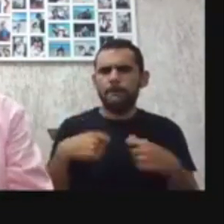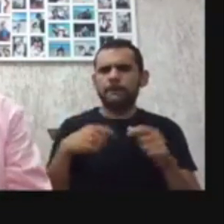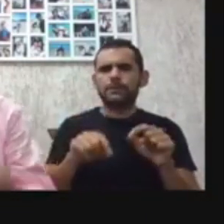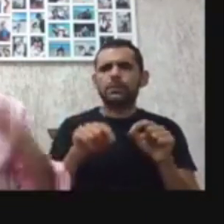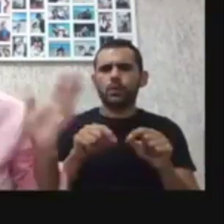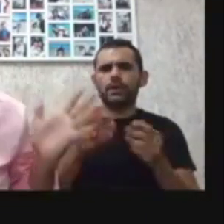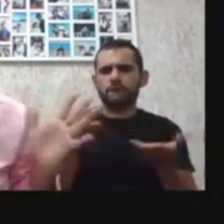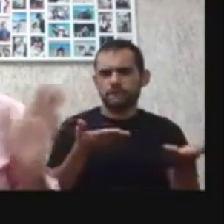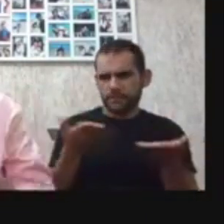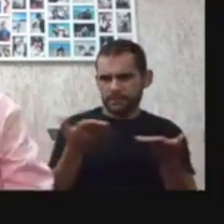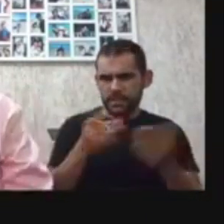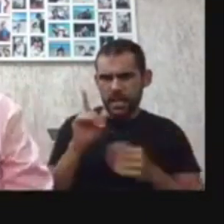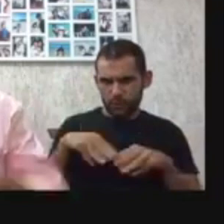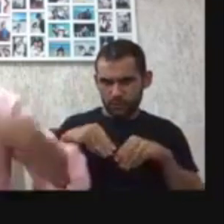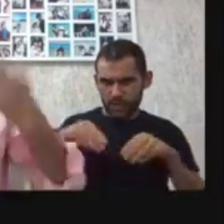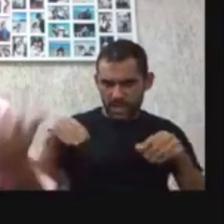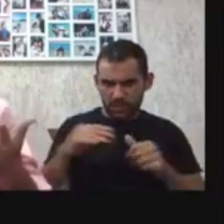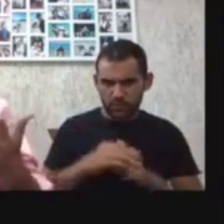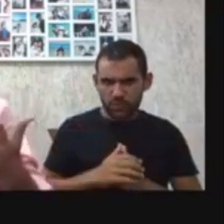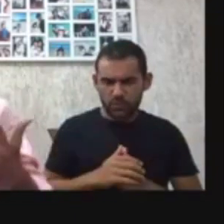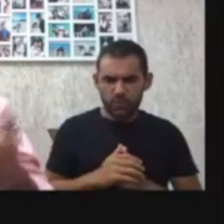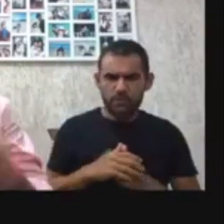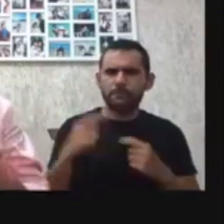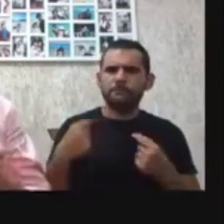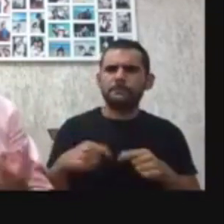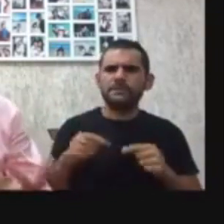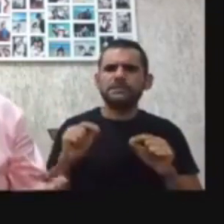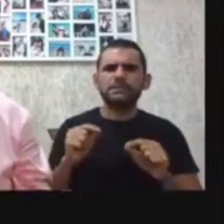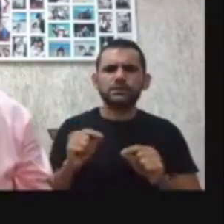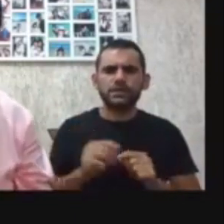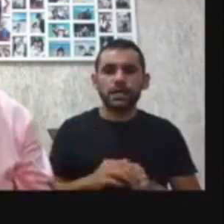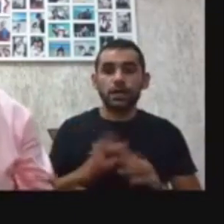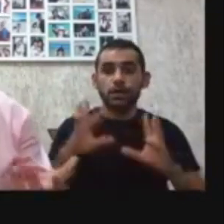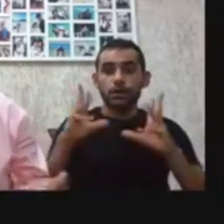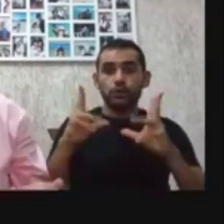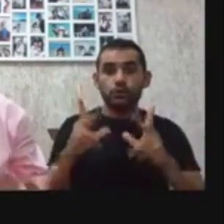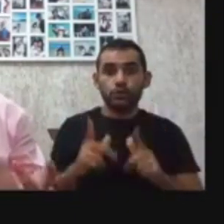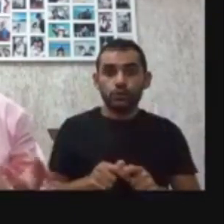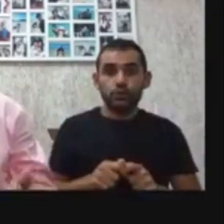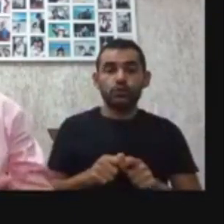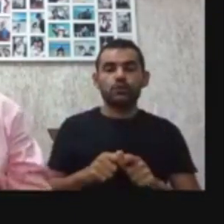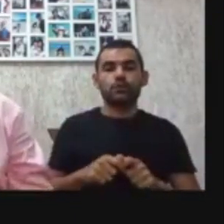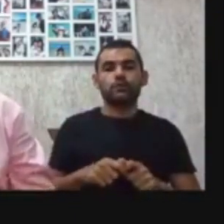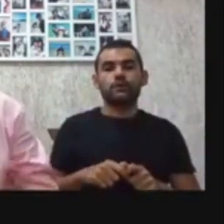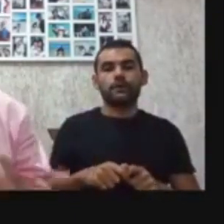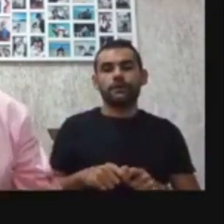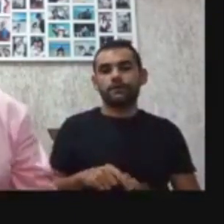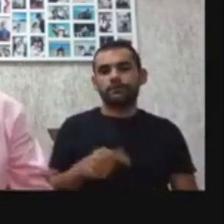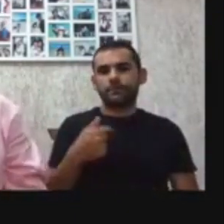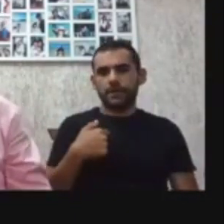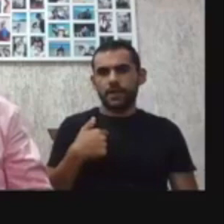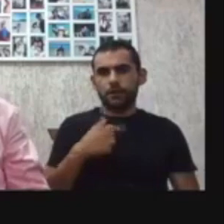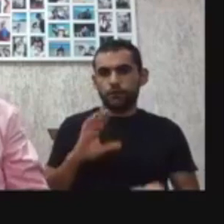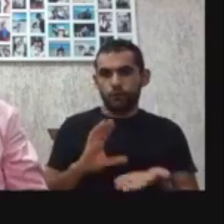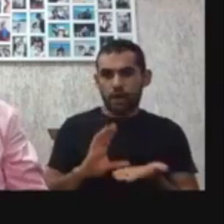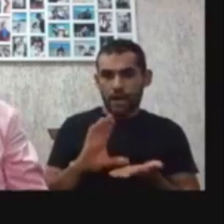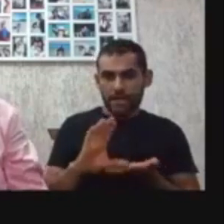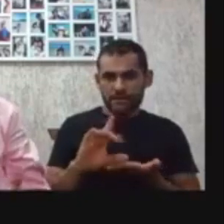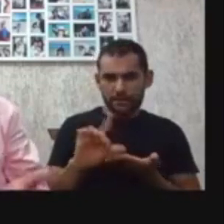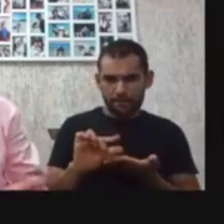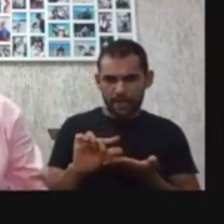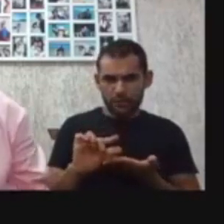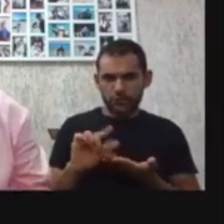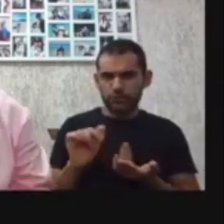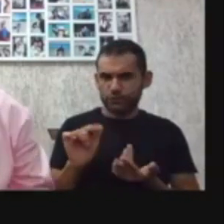público para viabilizar um terreno? O que precisa? Sabe? E tudo isso vai. Eu vou gastar menos ainda com